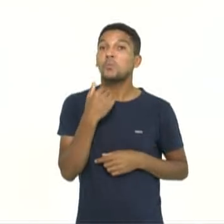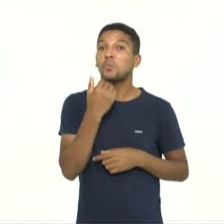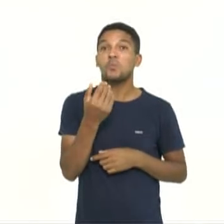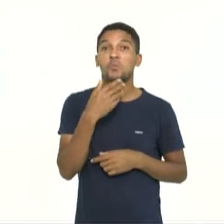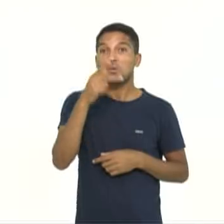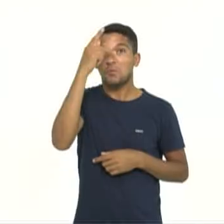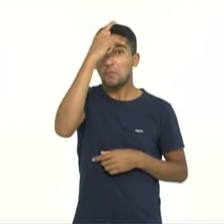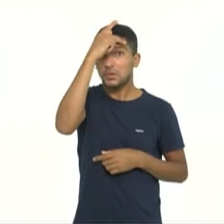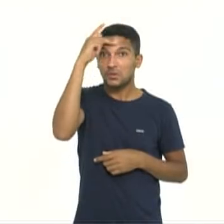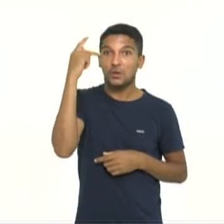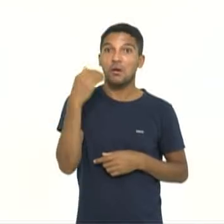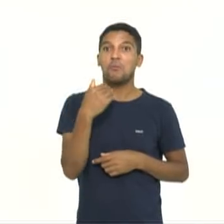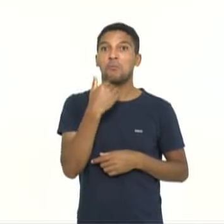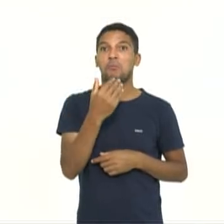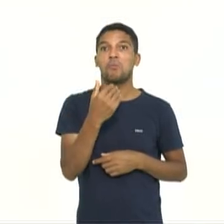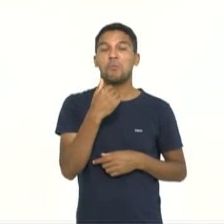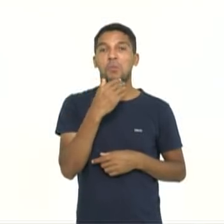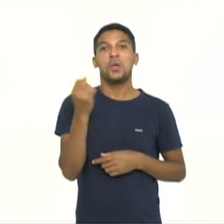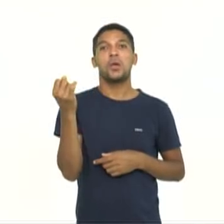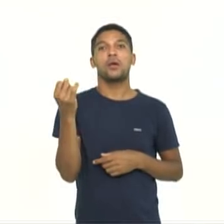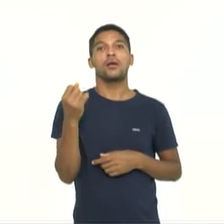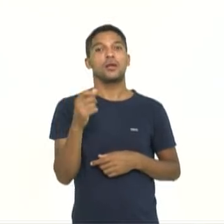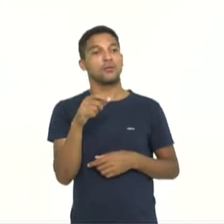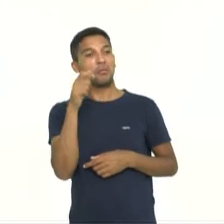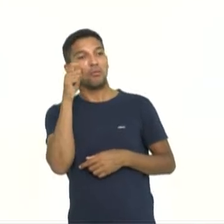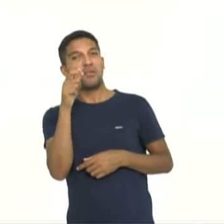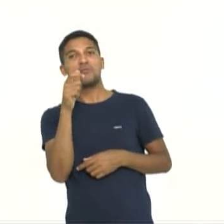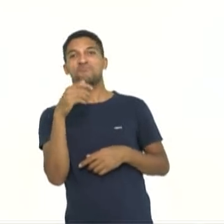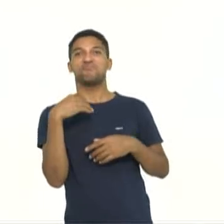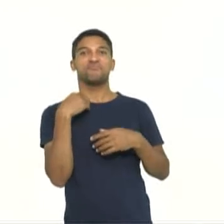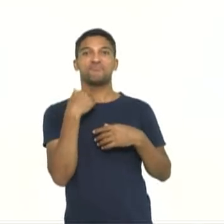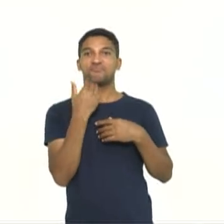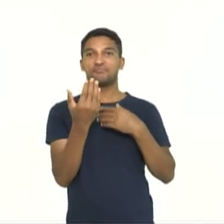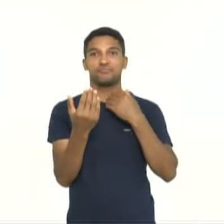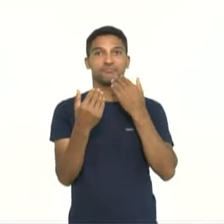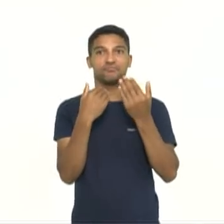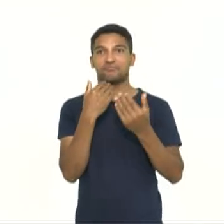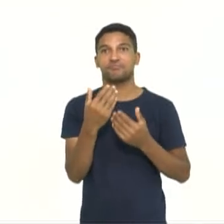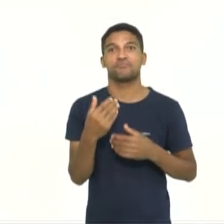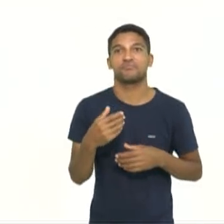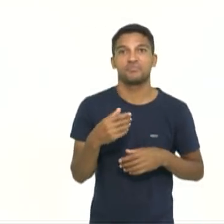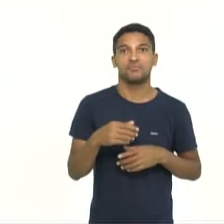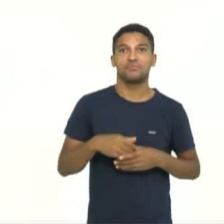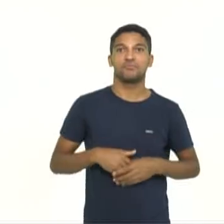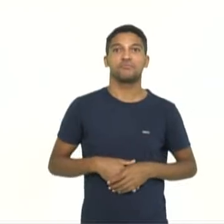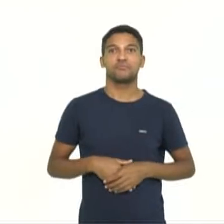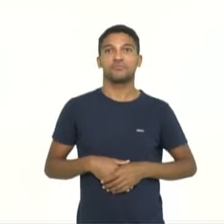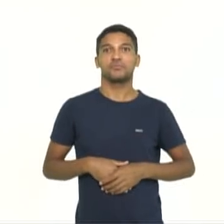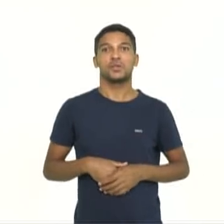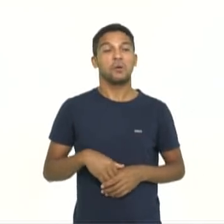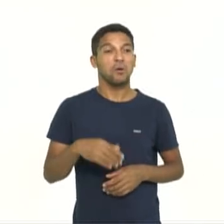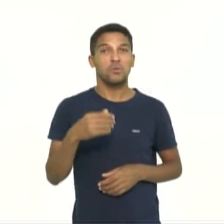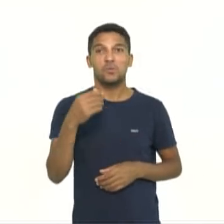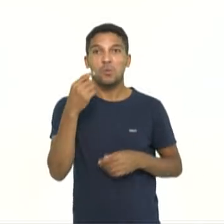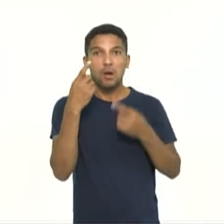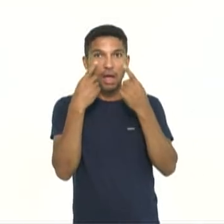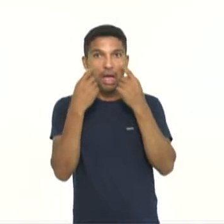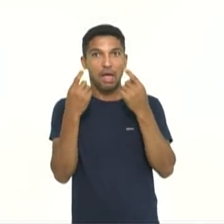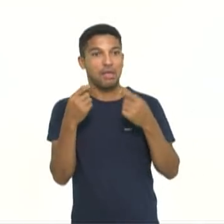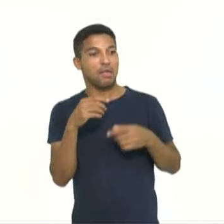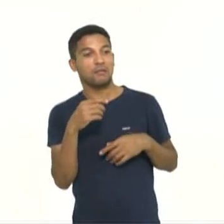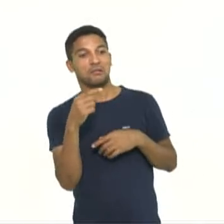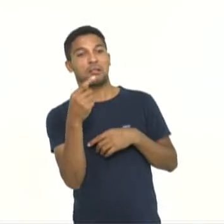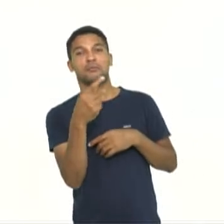período composto. Por quê? Porque é aquele que consta de duas ou mais orações, né, pessoal? Ou seja, dois ou mais verbos.